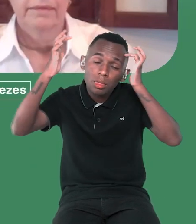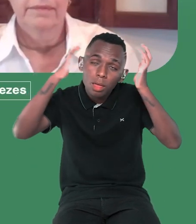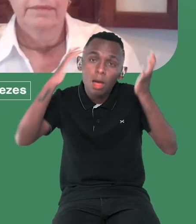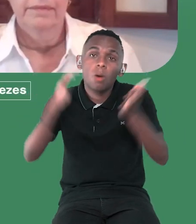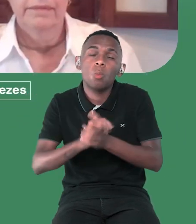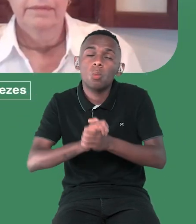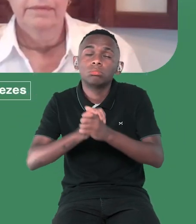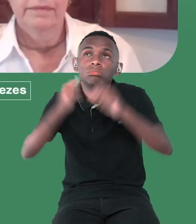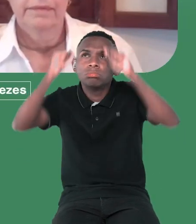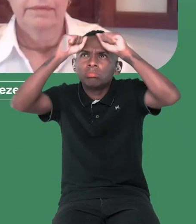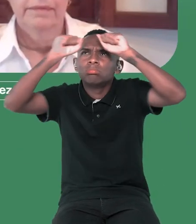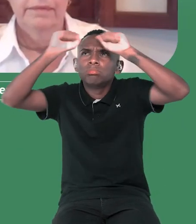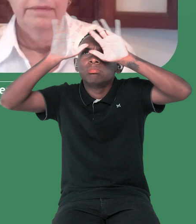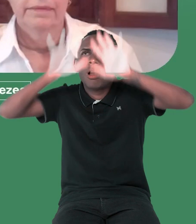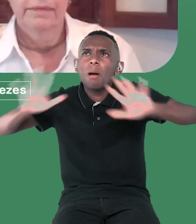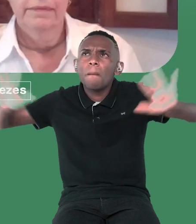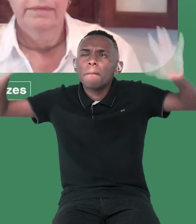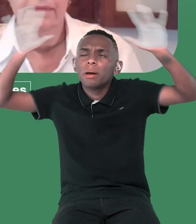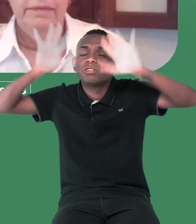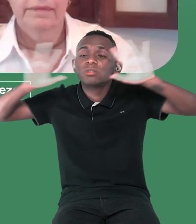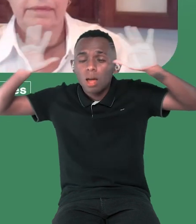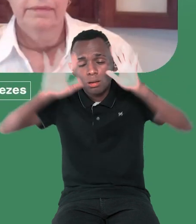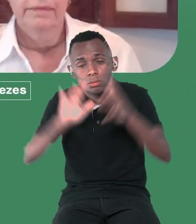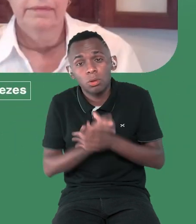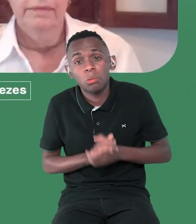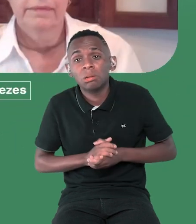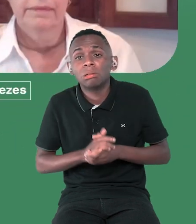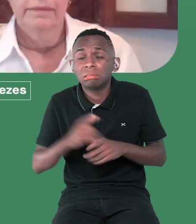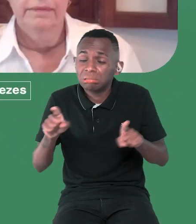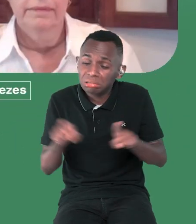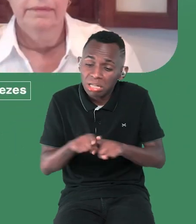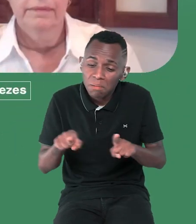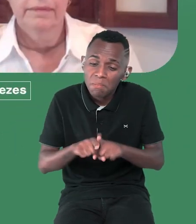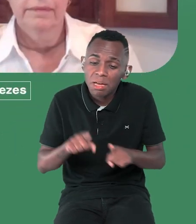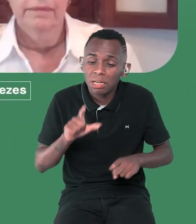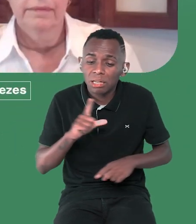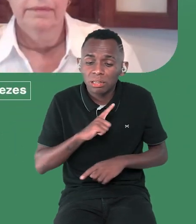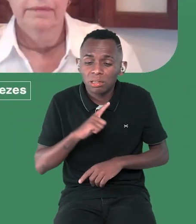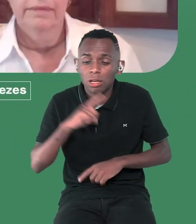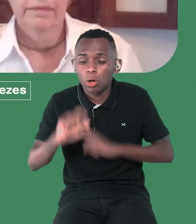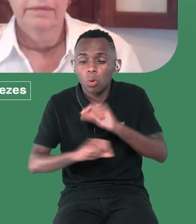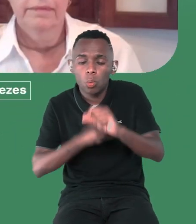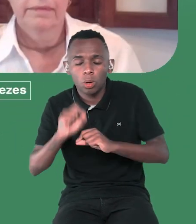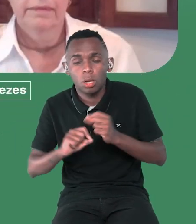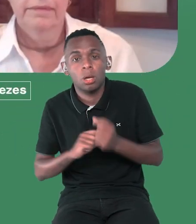princípio, meio e fim, e que carrega no cerne dele